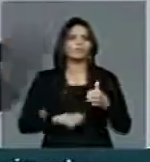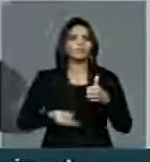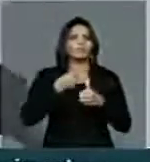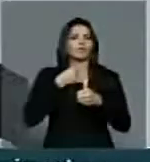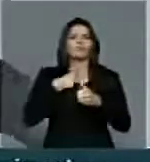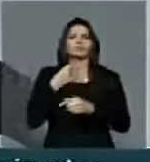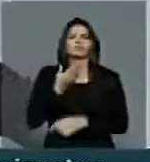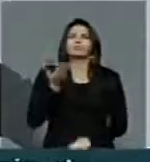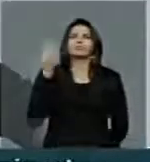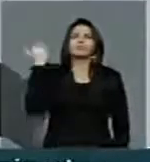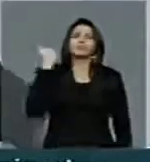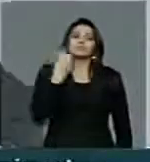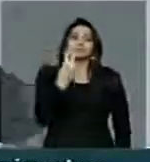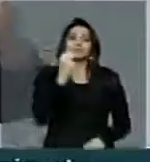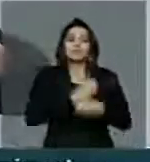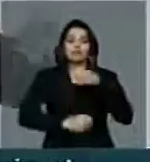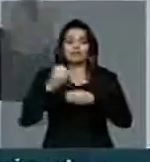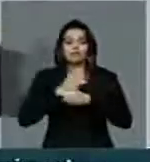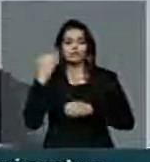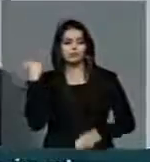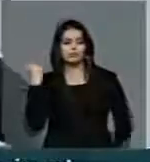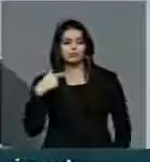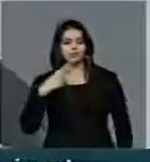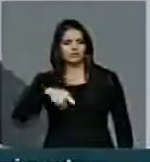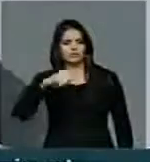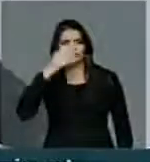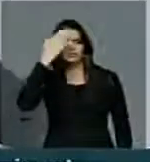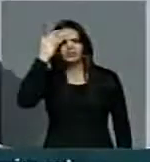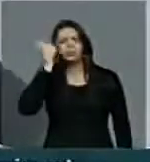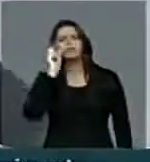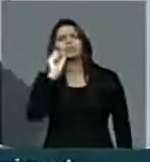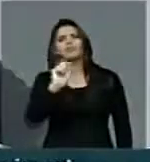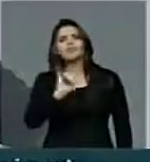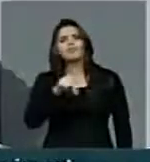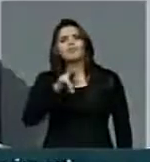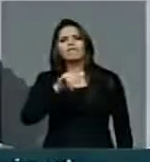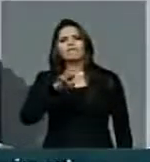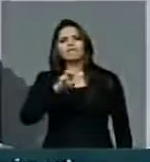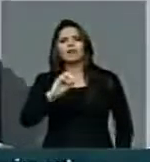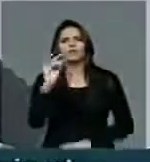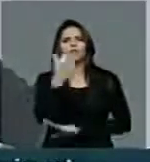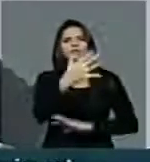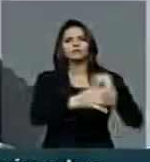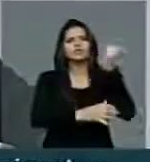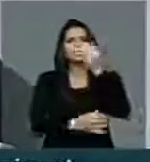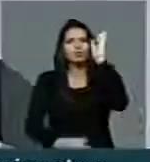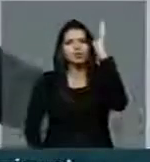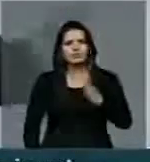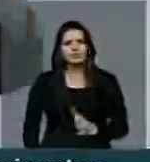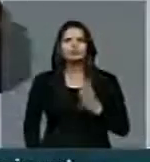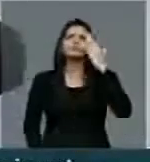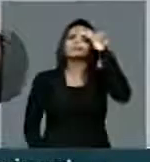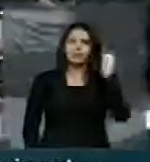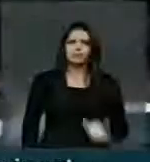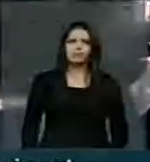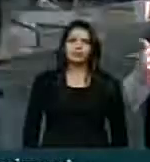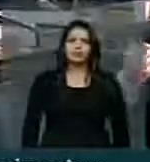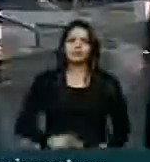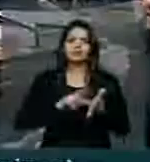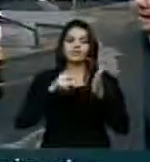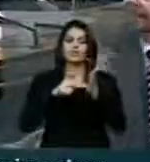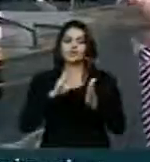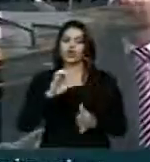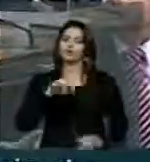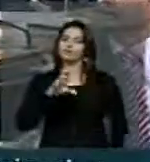mais de 30 anos atrás? Vocês têm noção do que significa contratar um inventário florestal no Brasil? O que significa do ponto de vista de